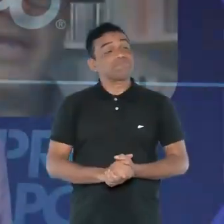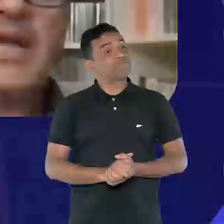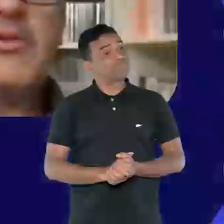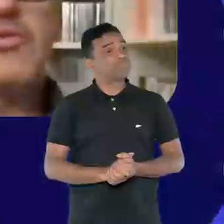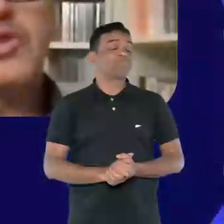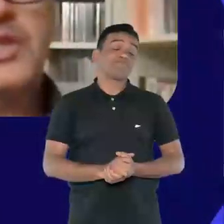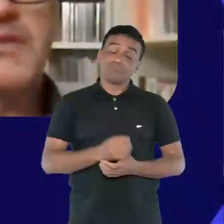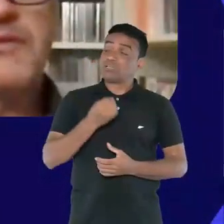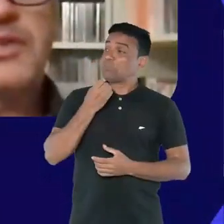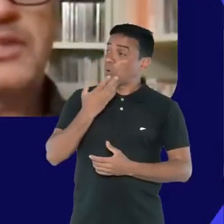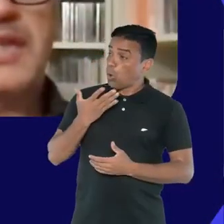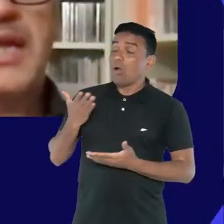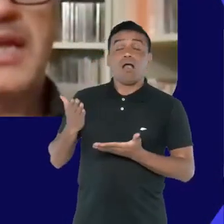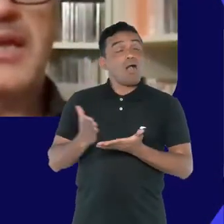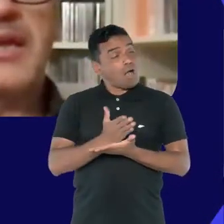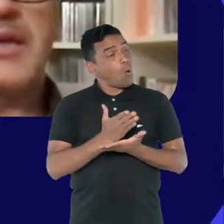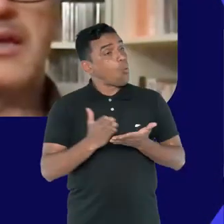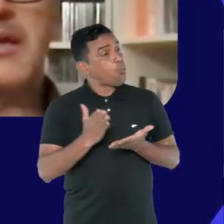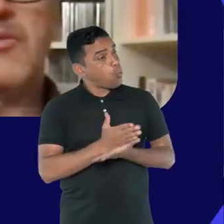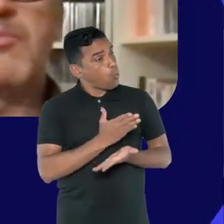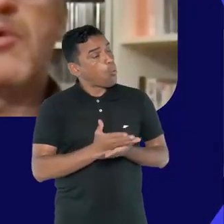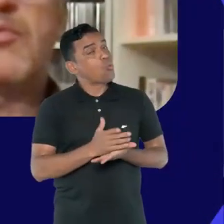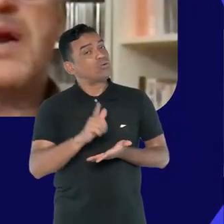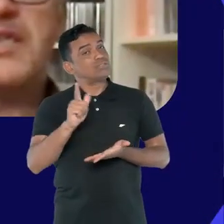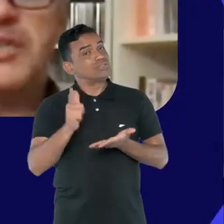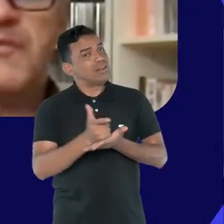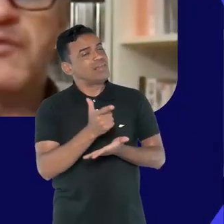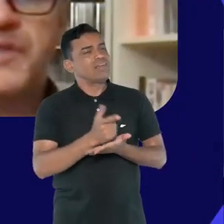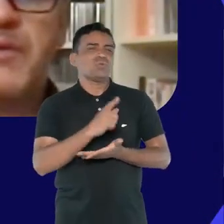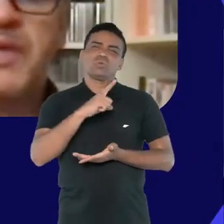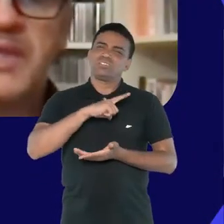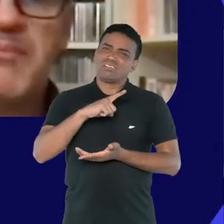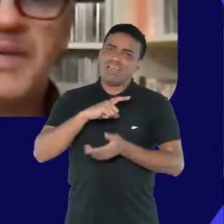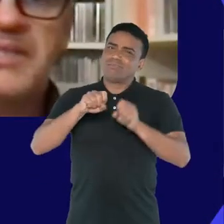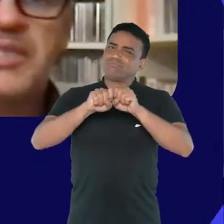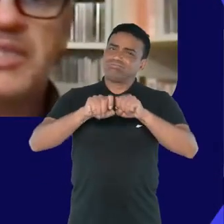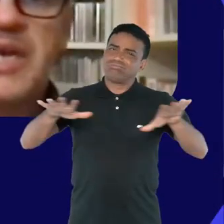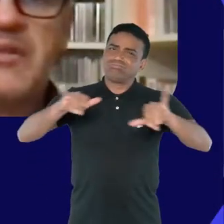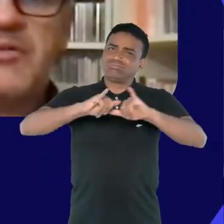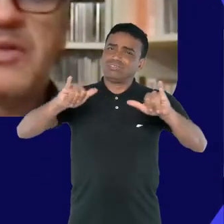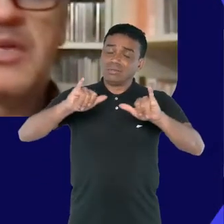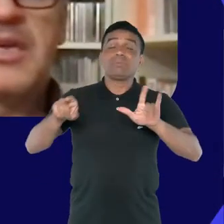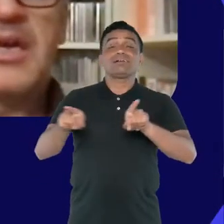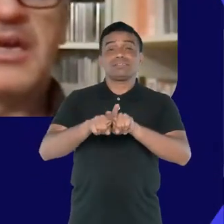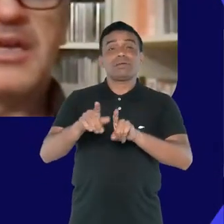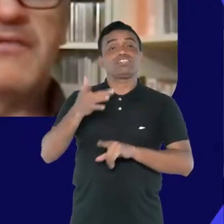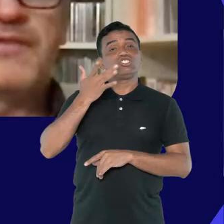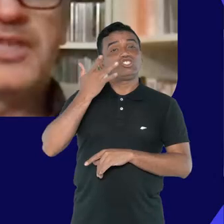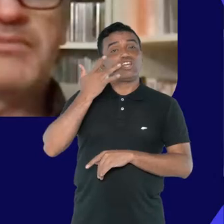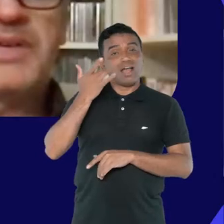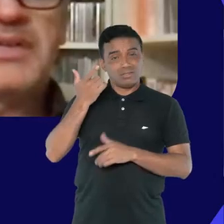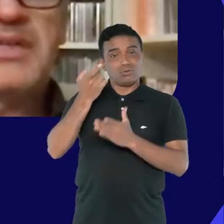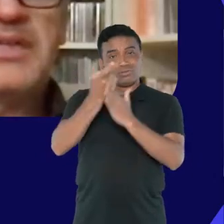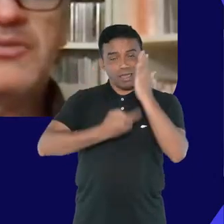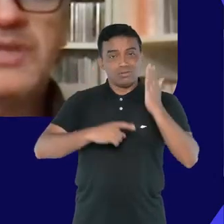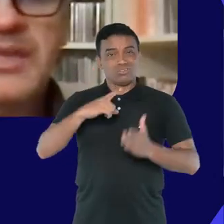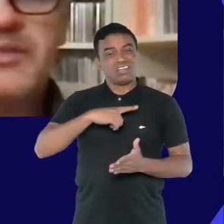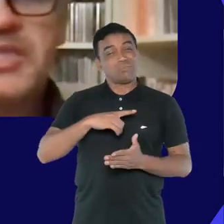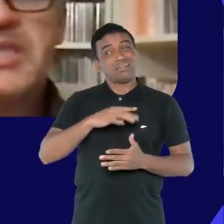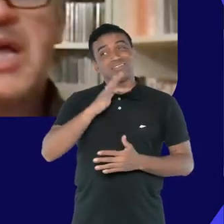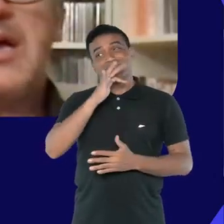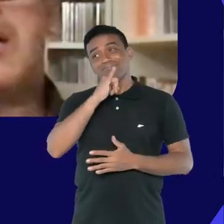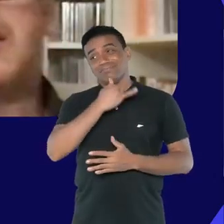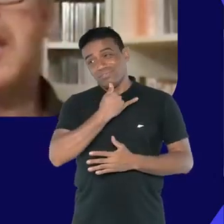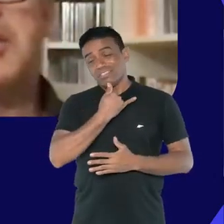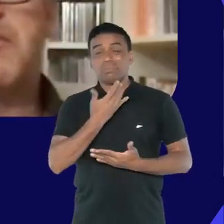eu tenho alguns livros que têm um pouco mais de difusão e que têm peças de teatro. Infelizmente, nenhum